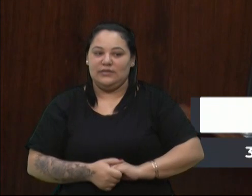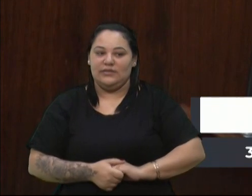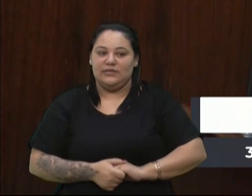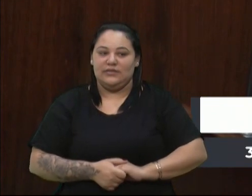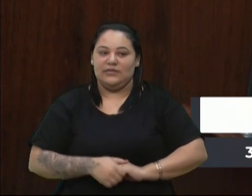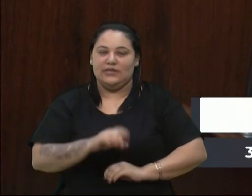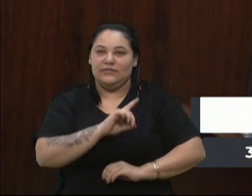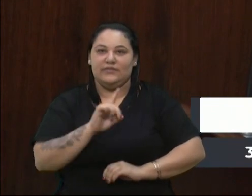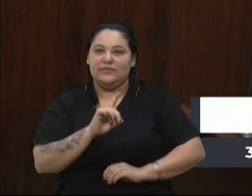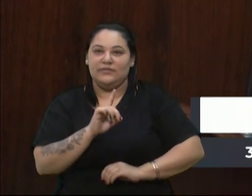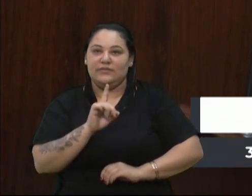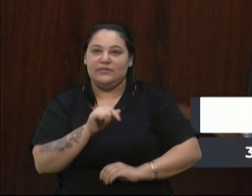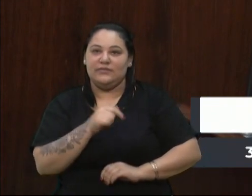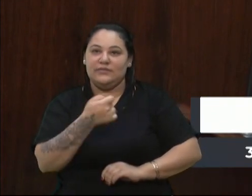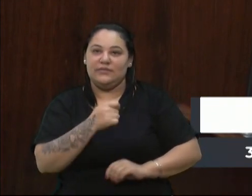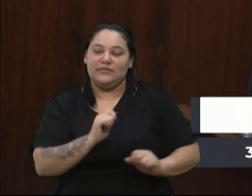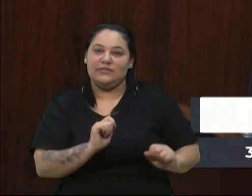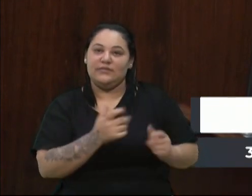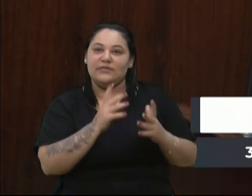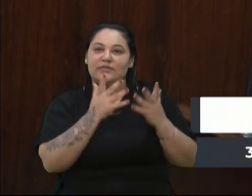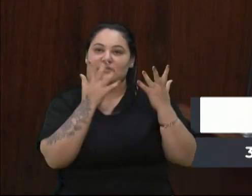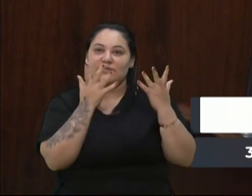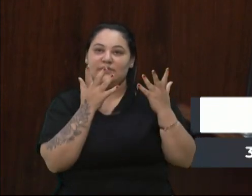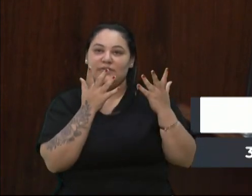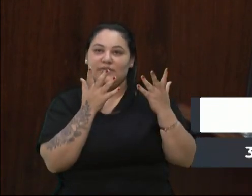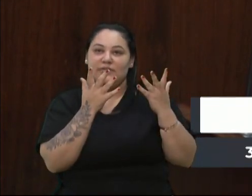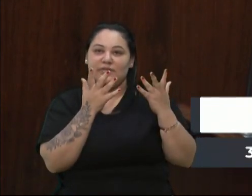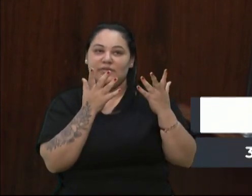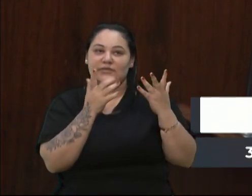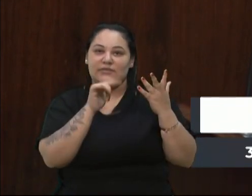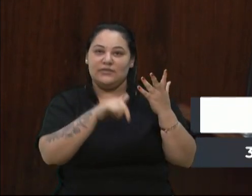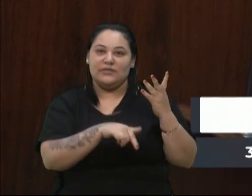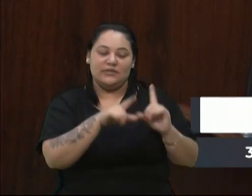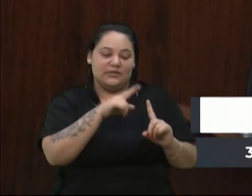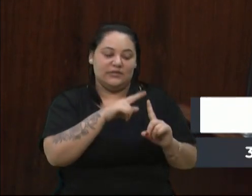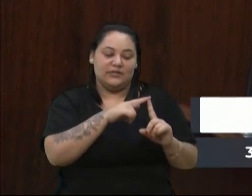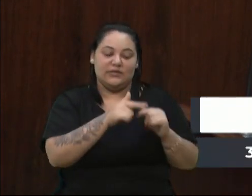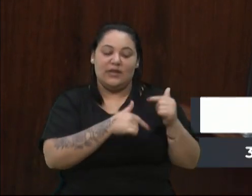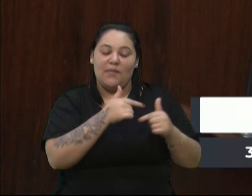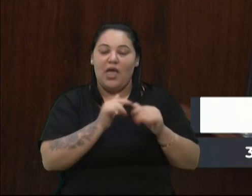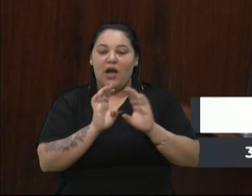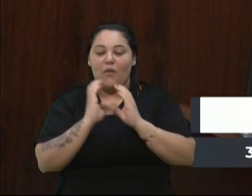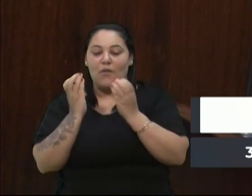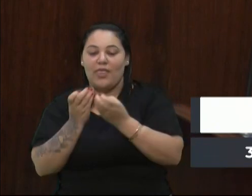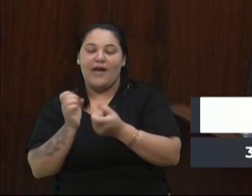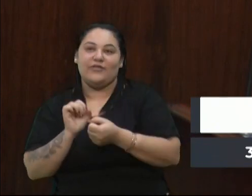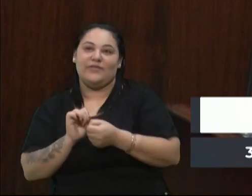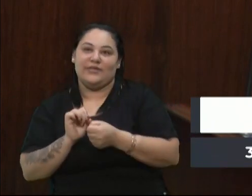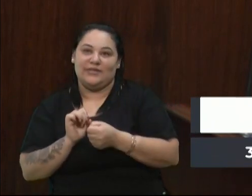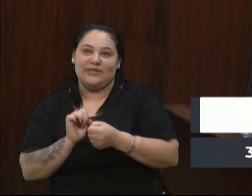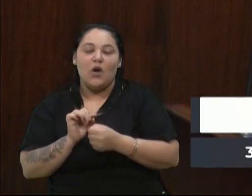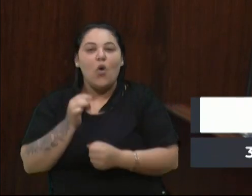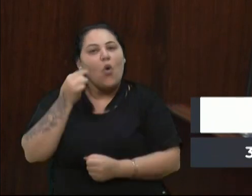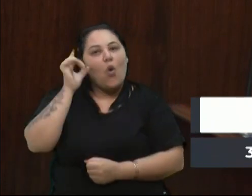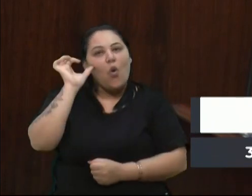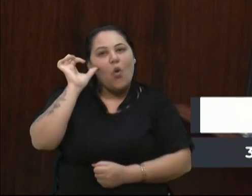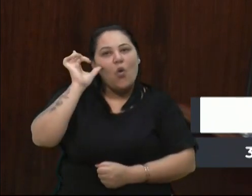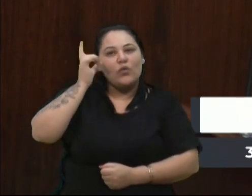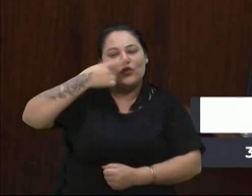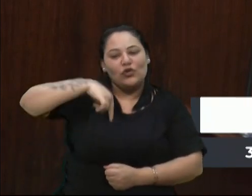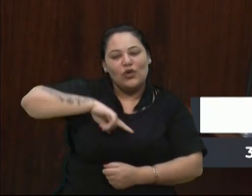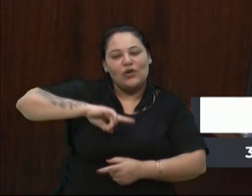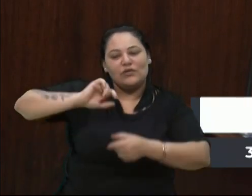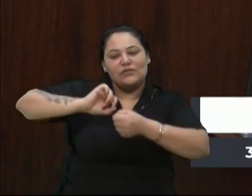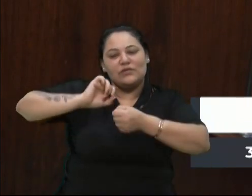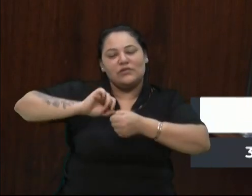que incentivar esse tipo de trabalho que as comunidades fazem, né? Ontem nós fizemos o